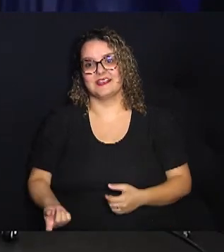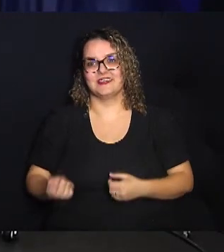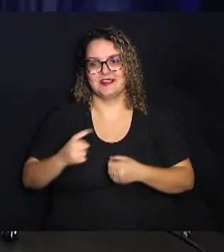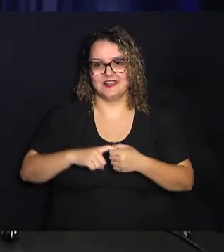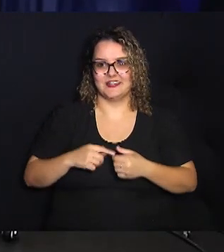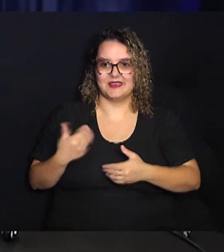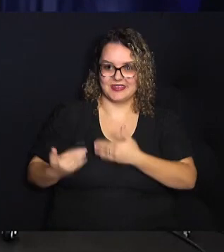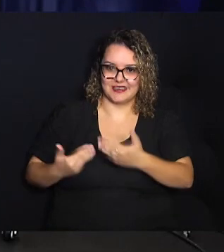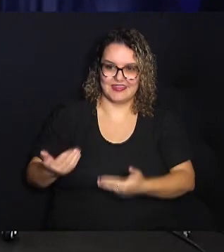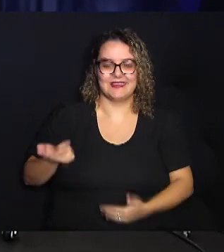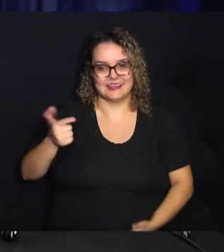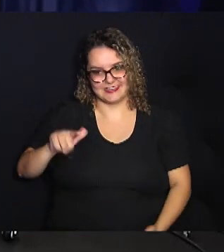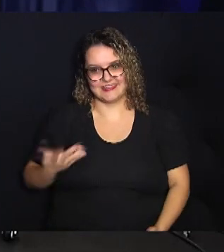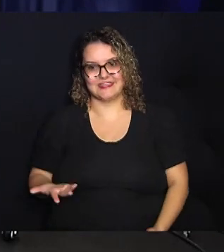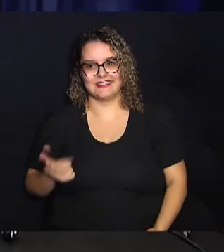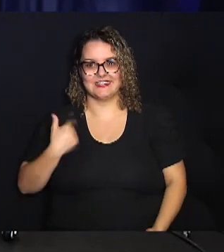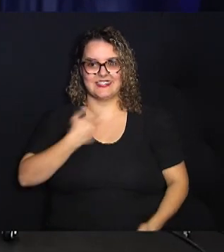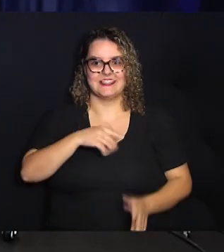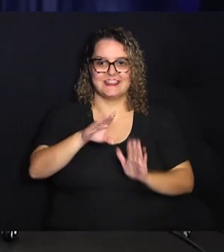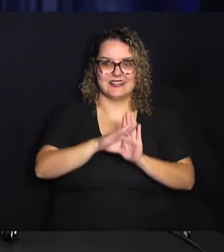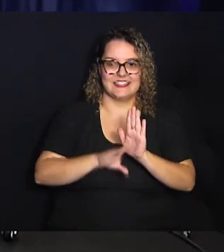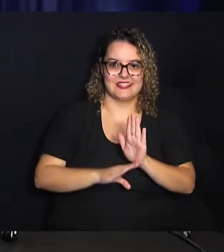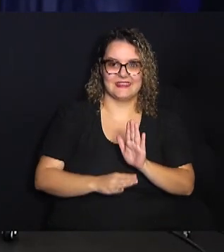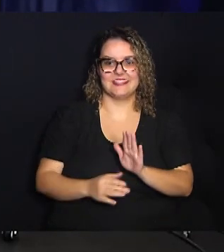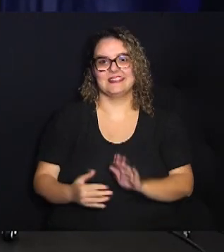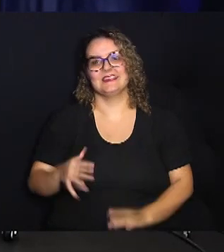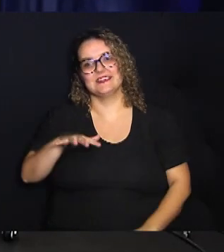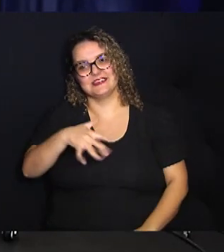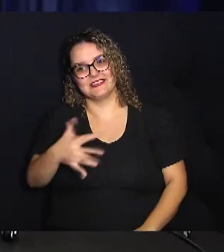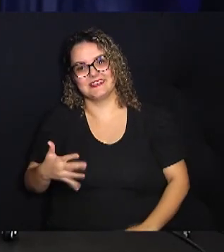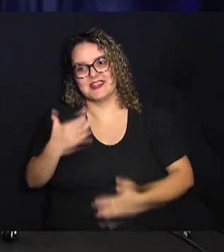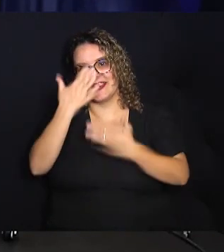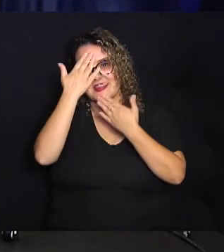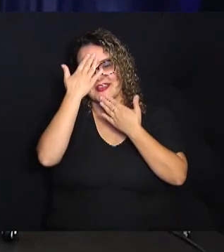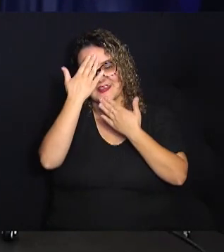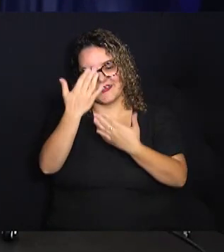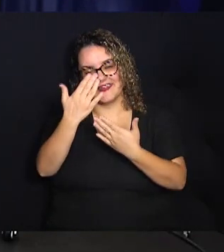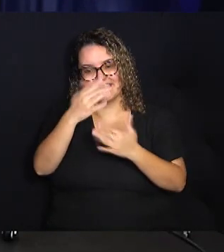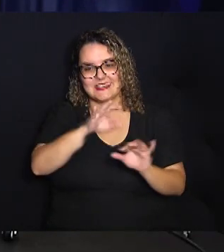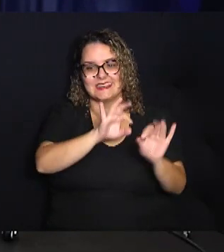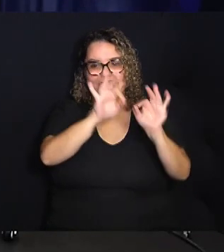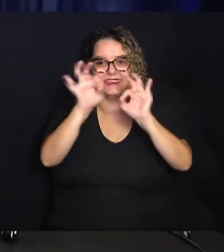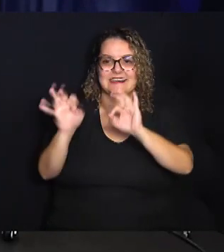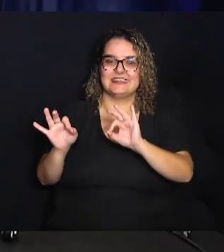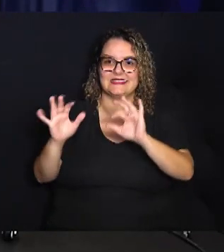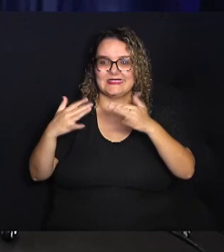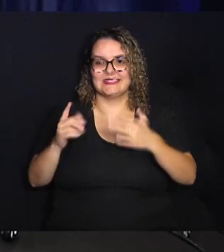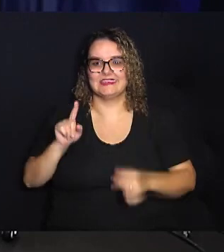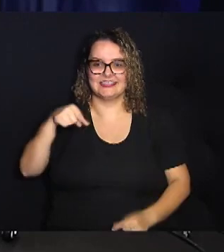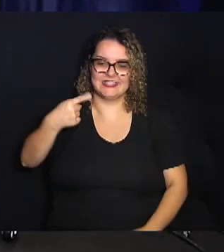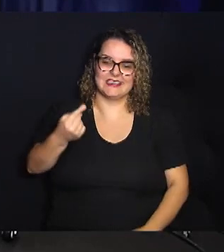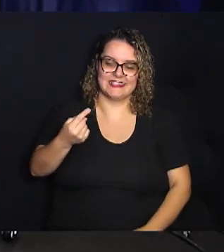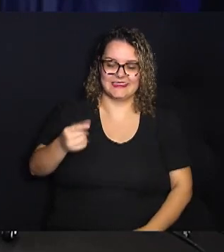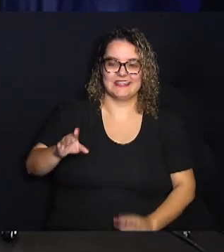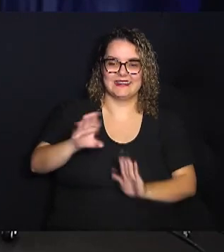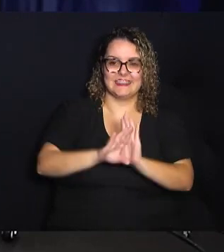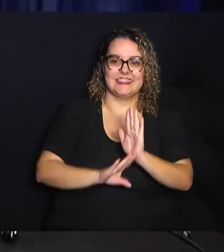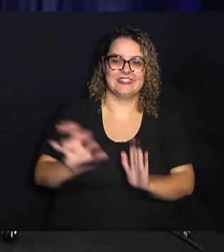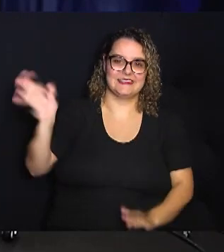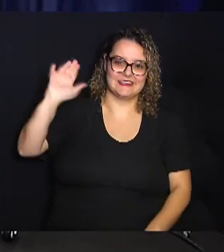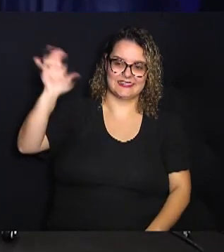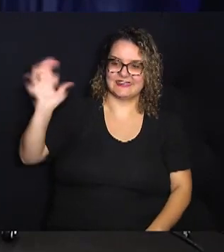gente continua com os nossos programas, a nossa grade. Muito obrigada pela sua companhia e até o próximo programa.